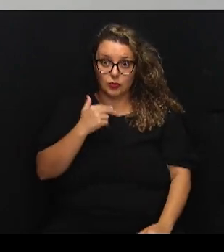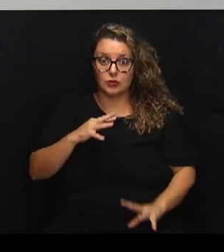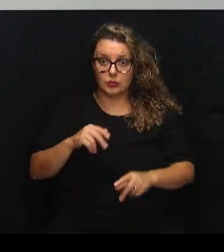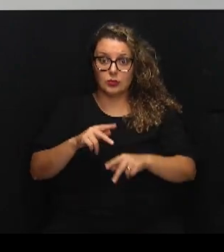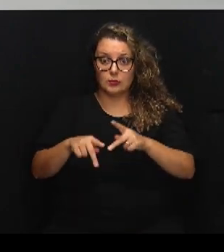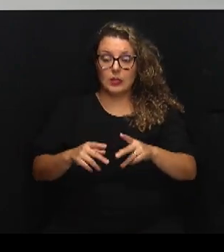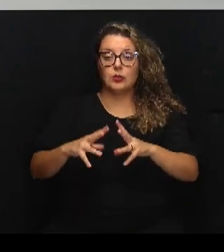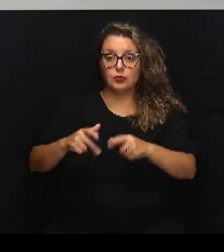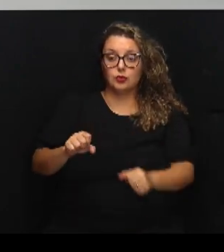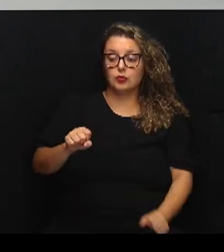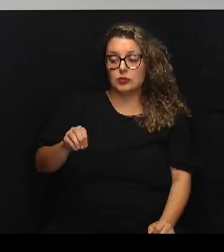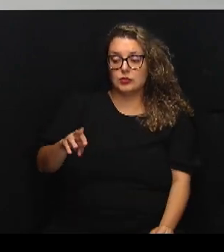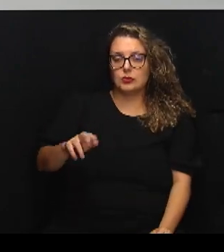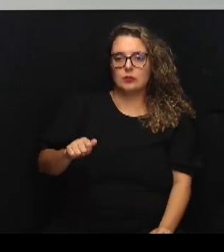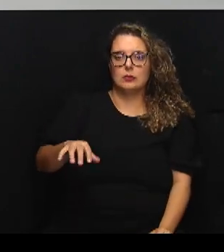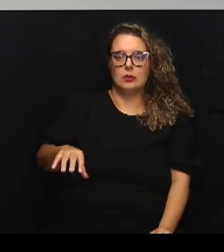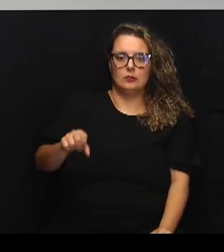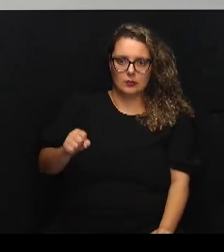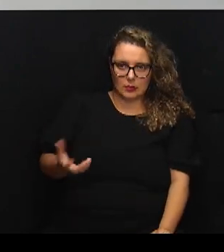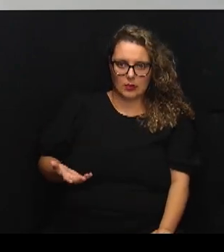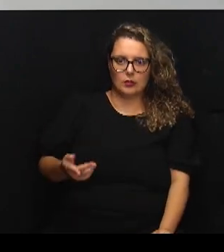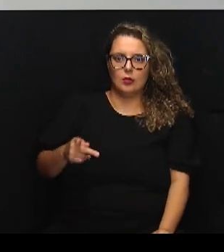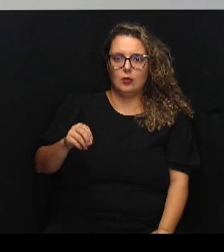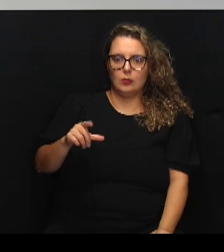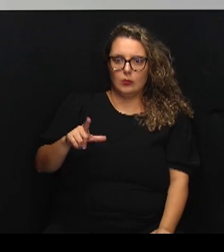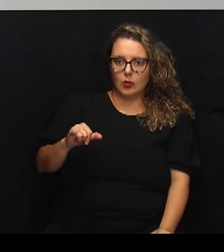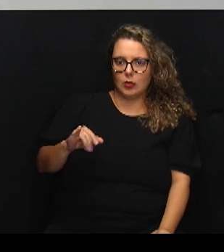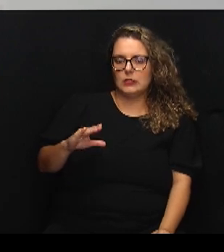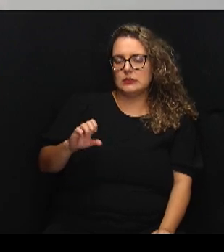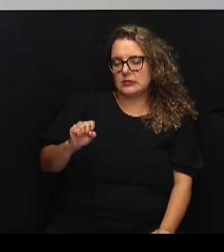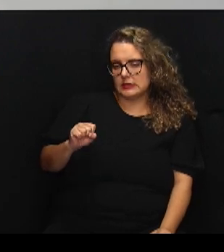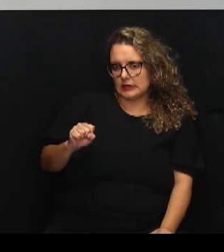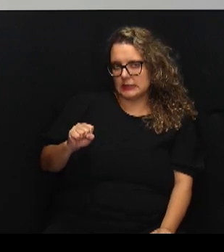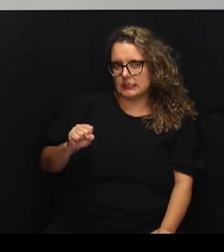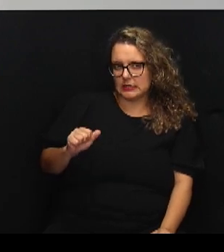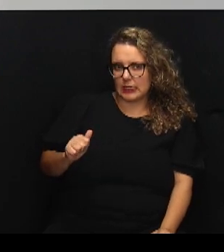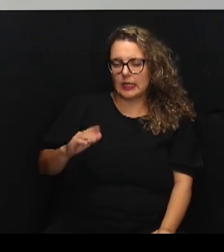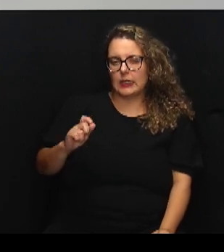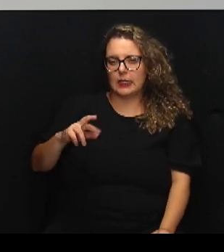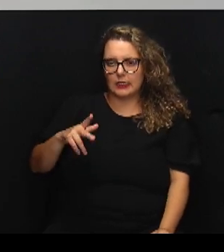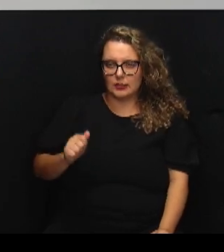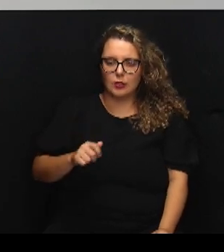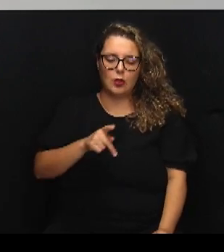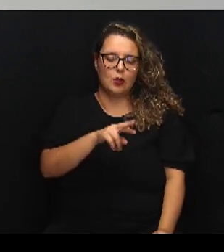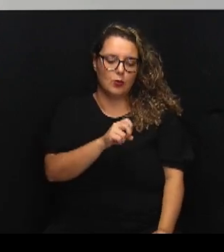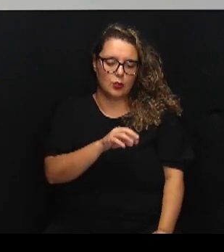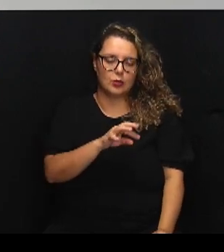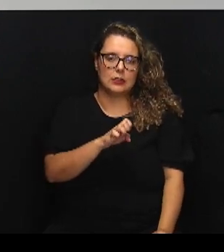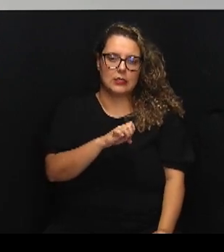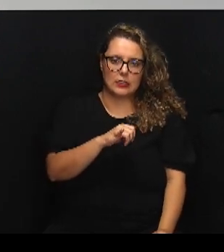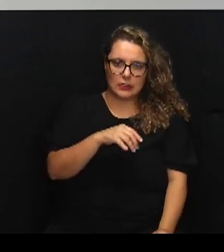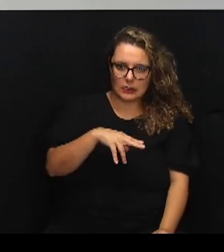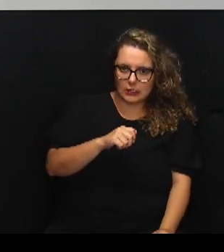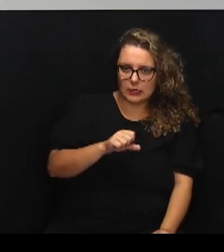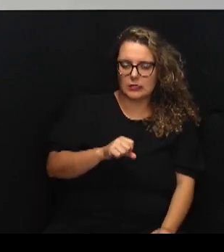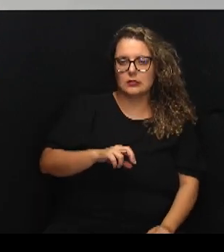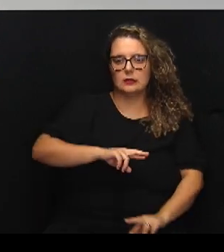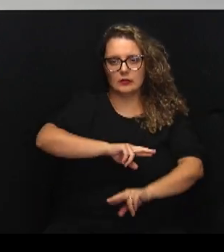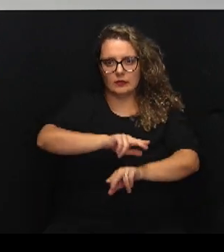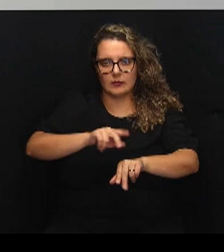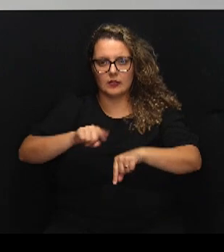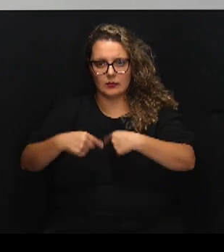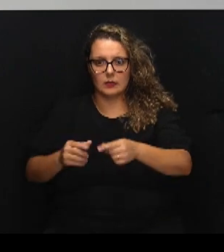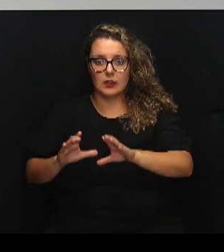população, tudo que sobra, aí a gente vai lá e extrai polissacarídeos, proteínas, tá? Alguns inorgânicos